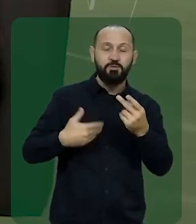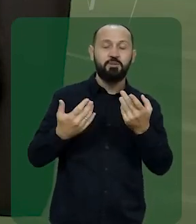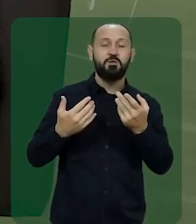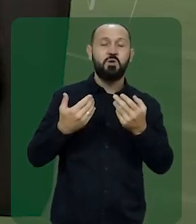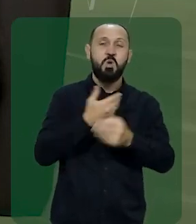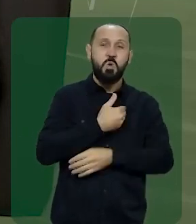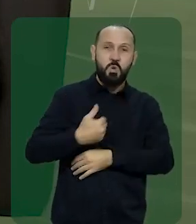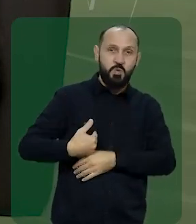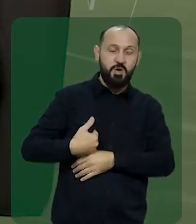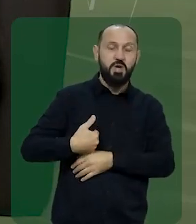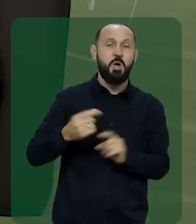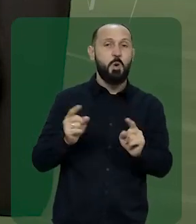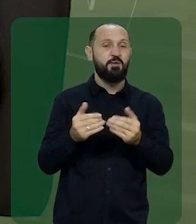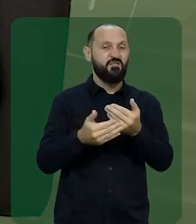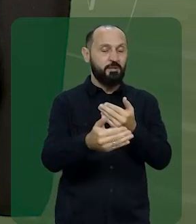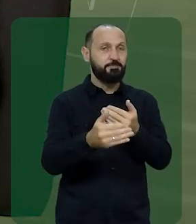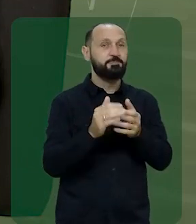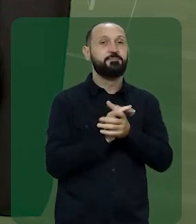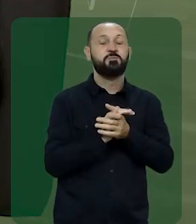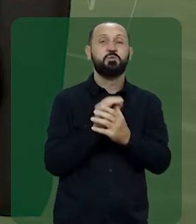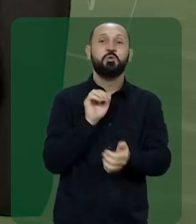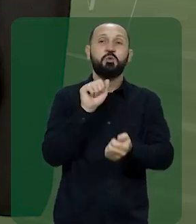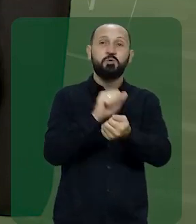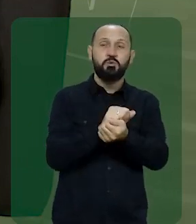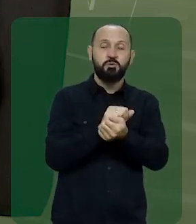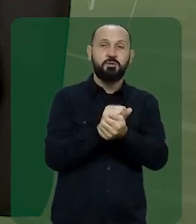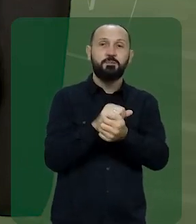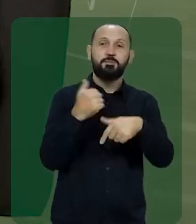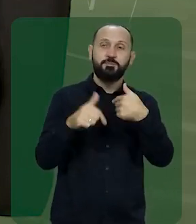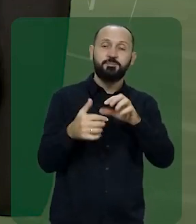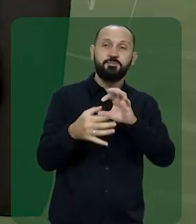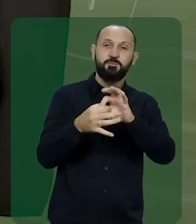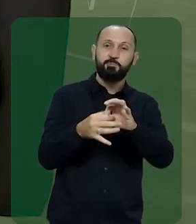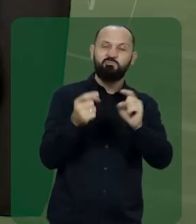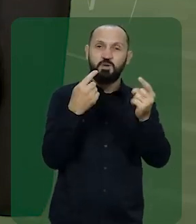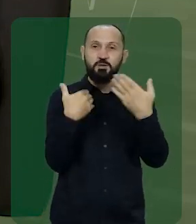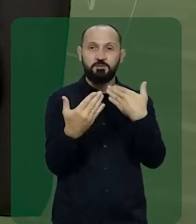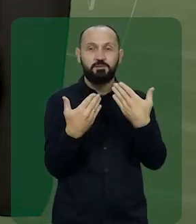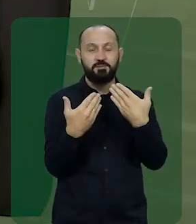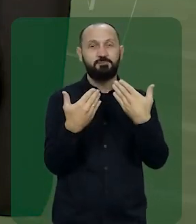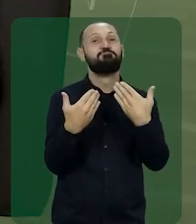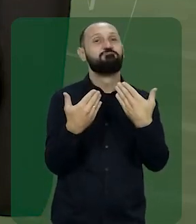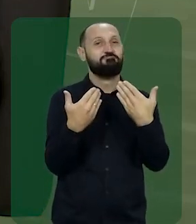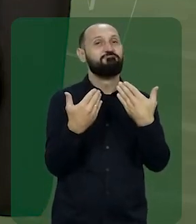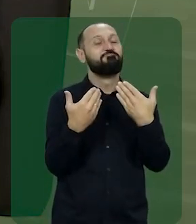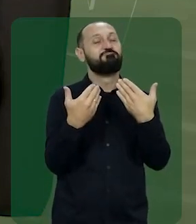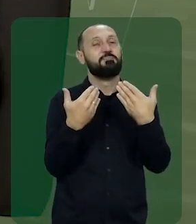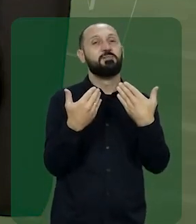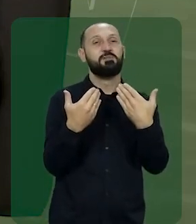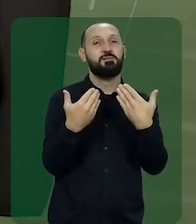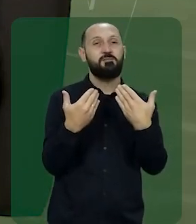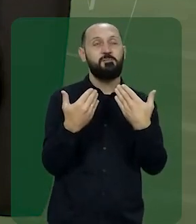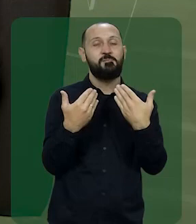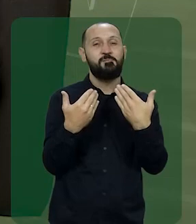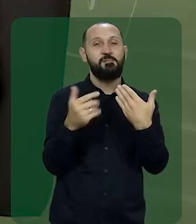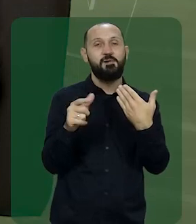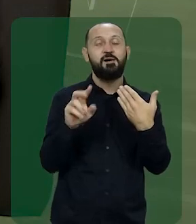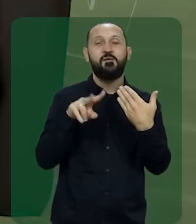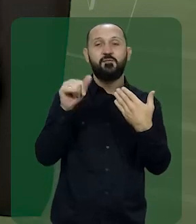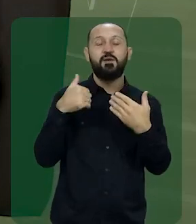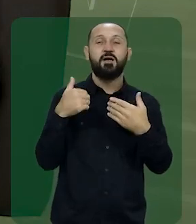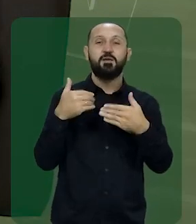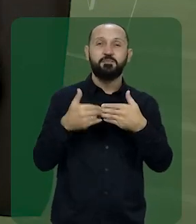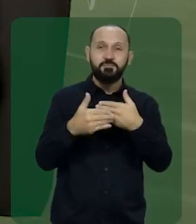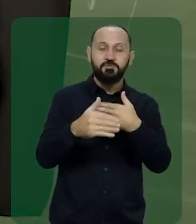mais organismos estiverem juntos, quanto mais organismos da sociedade civil, governamental e